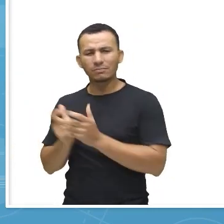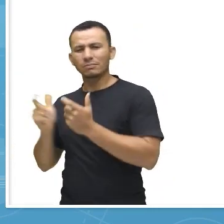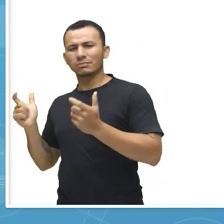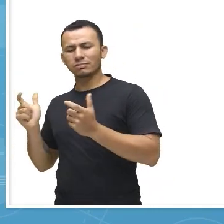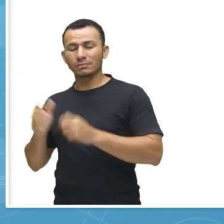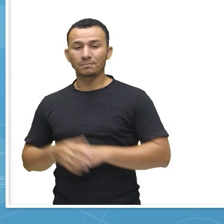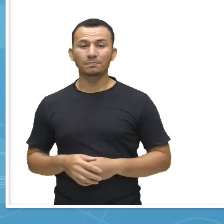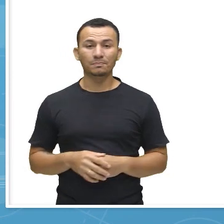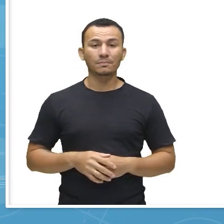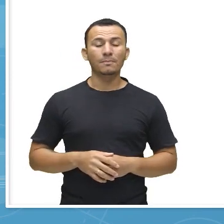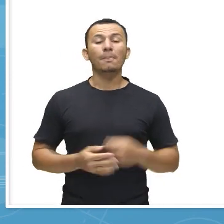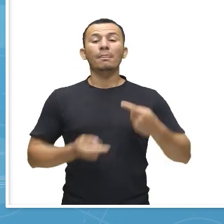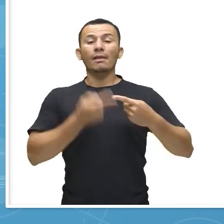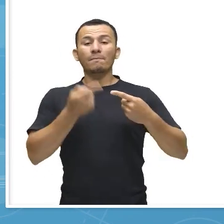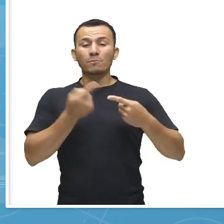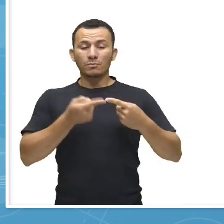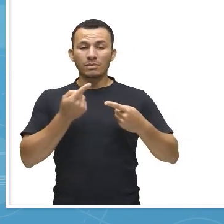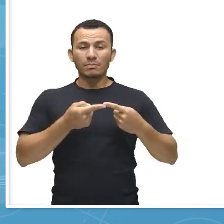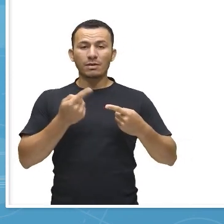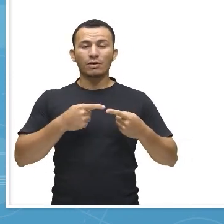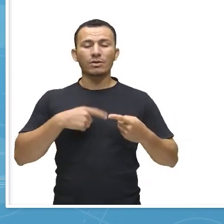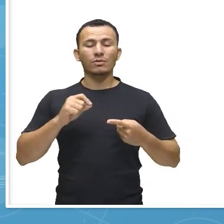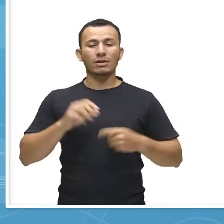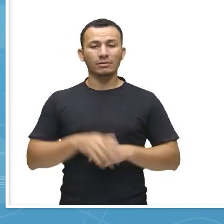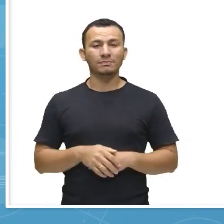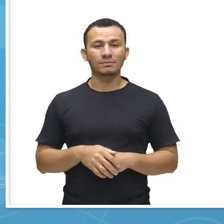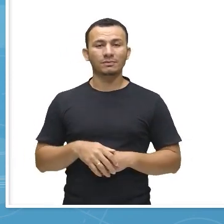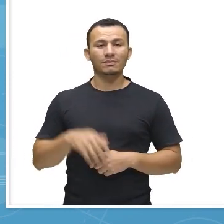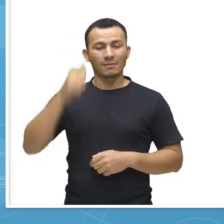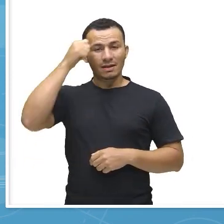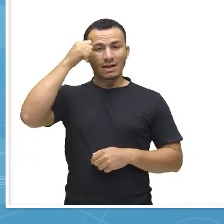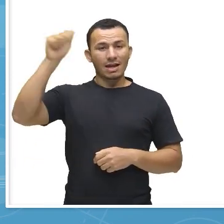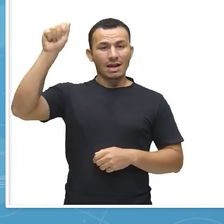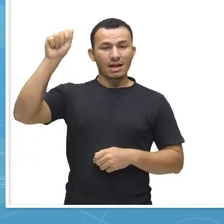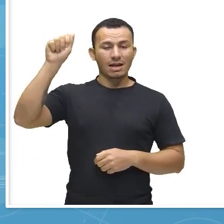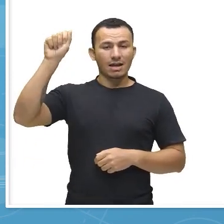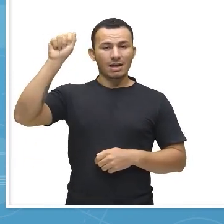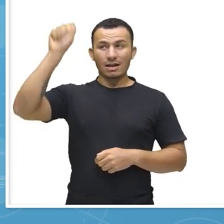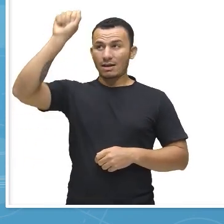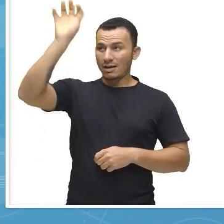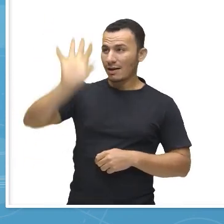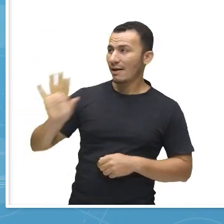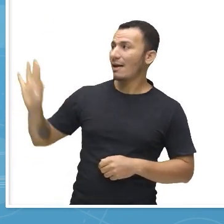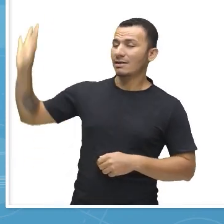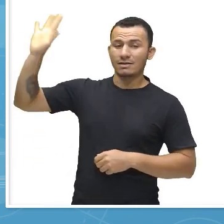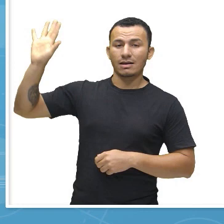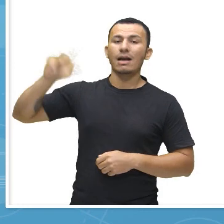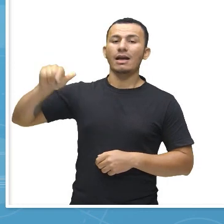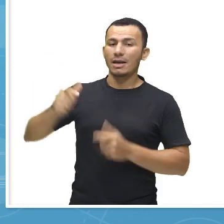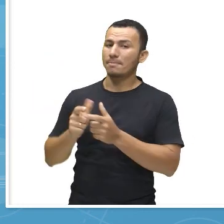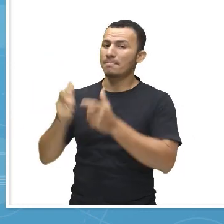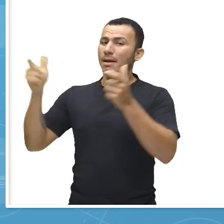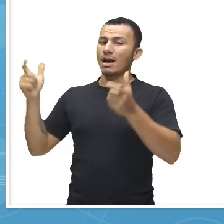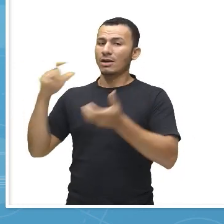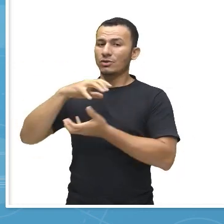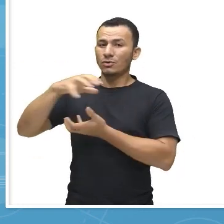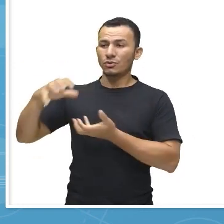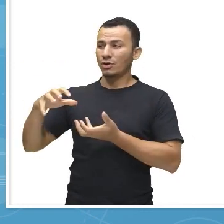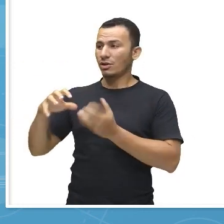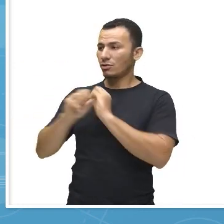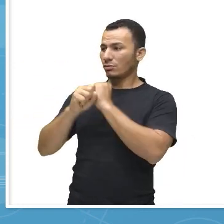primeiro lugar, a gente tem o continente asiático. A Ásia é o maior continente do mundo,